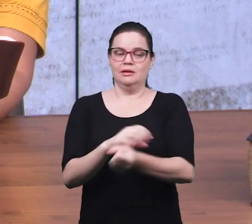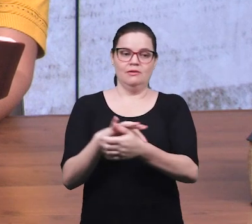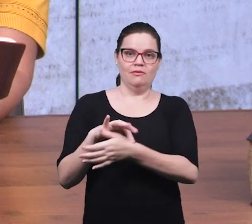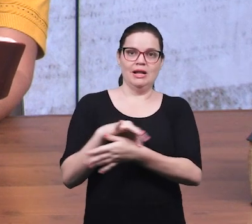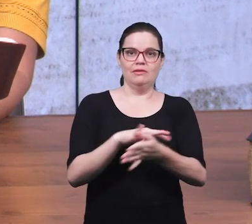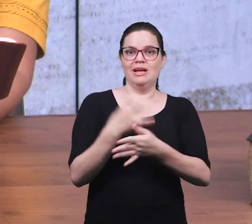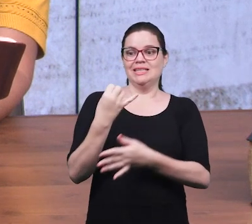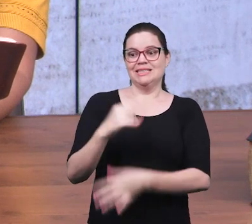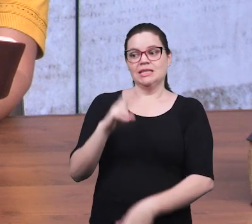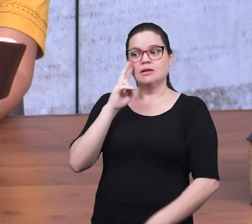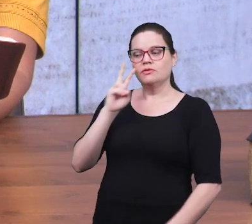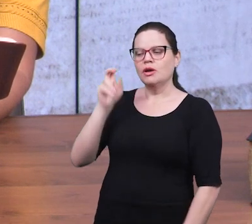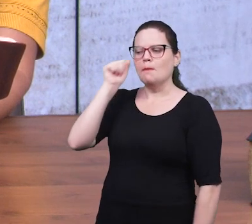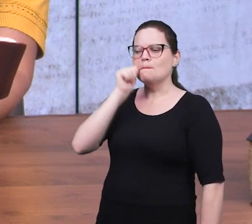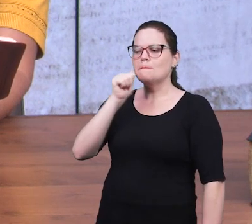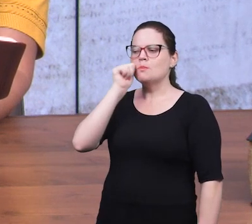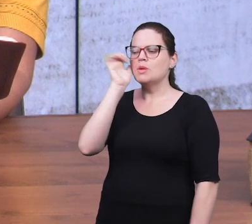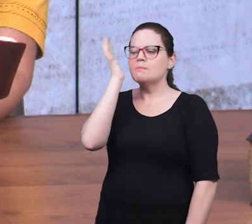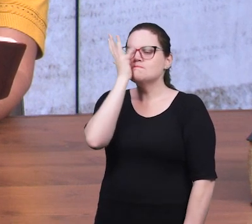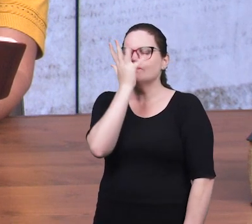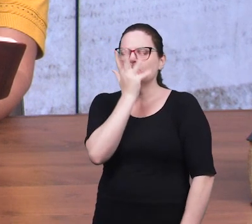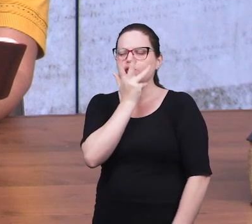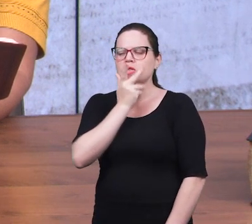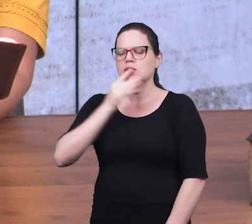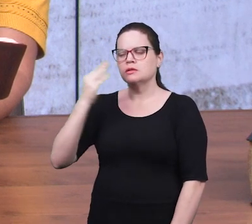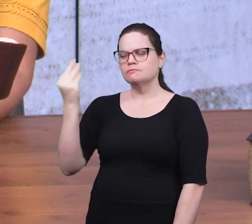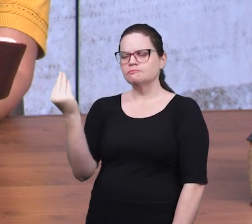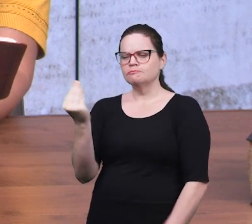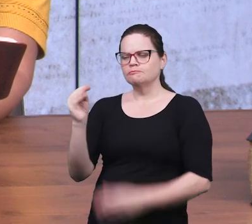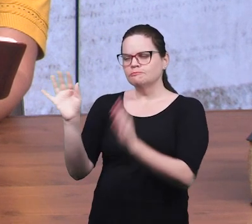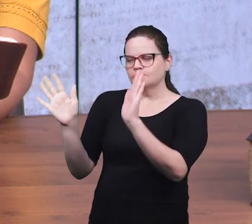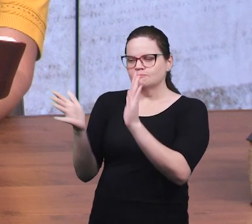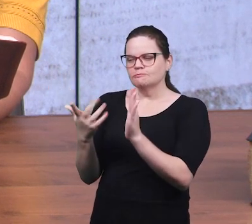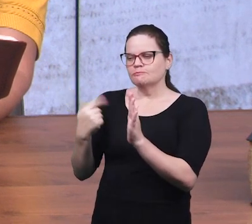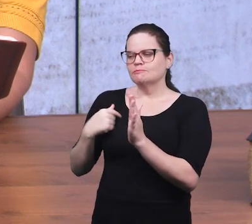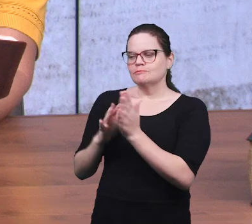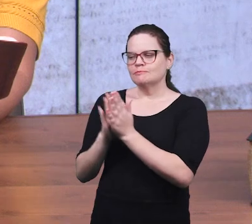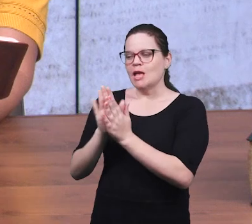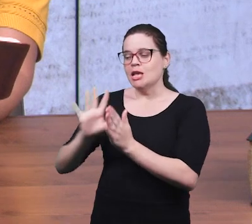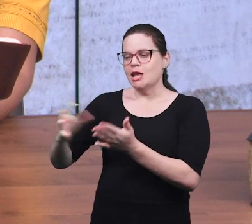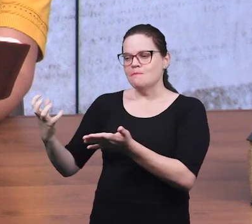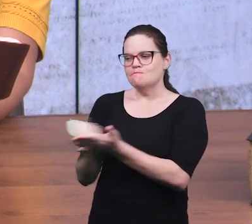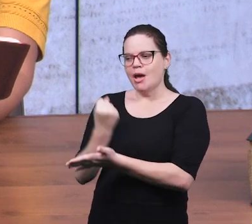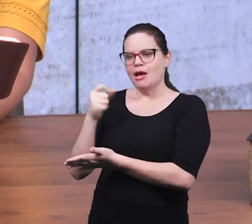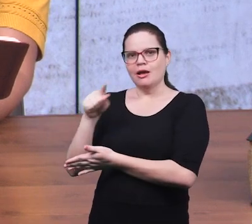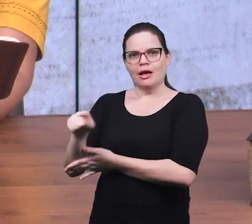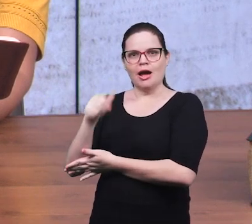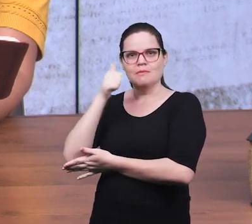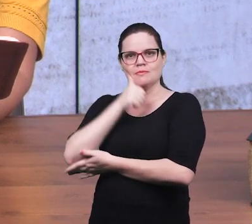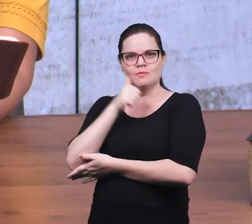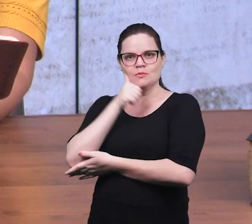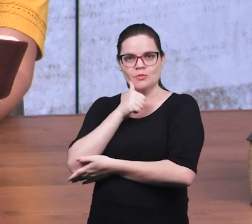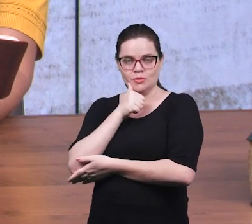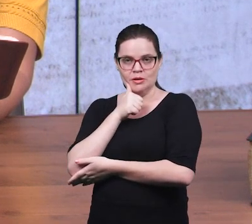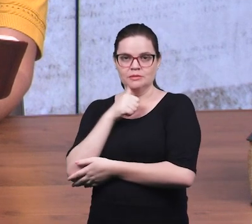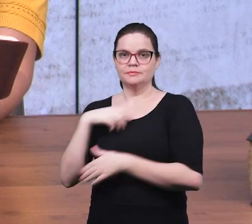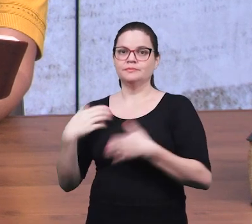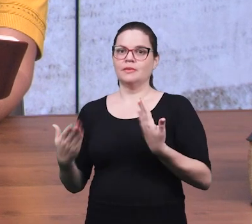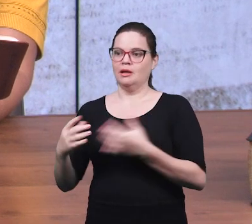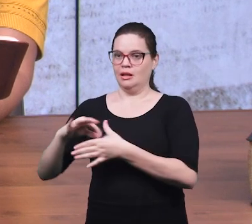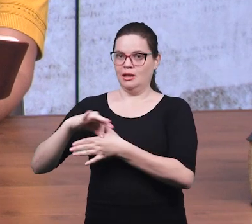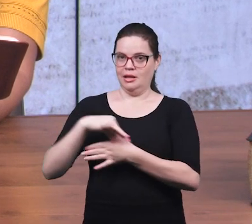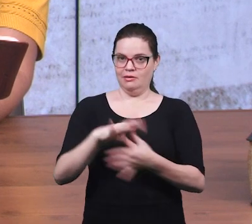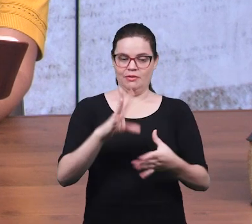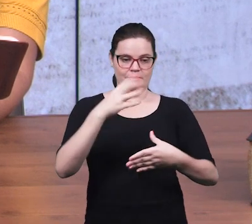mulher formosa à vista, e a cobiçares, e a queiras tomar por mulher, então trarás para a tua